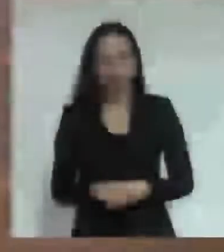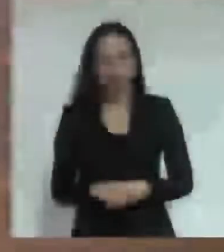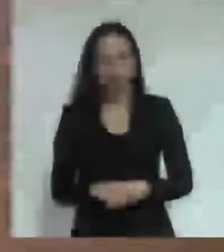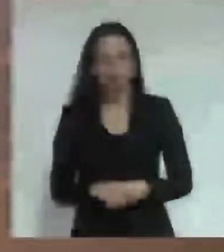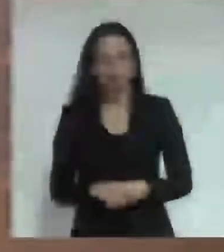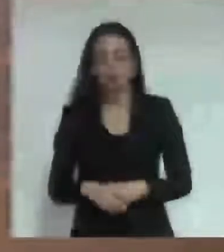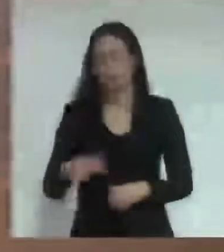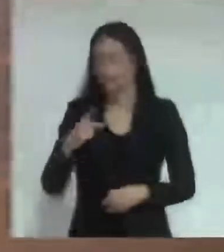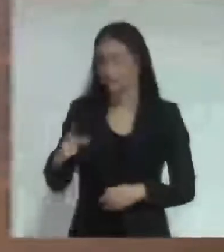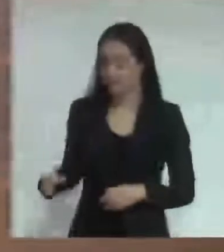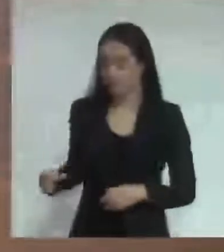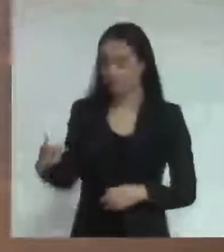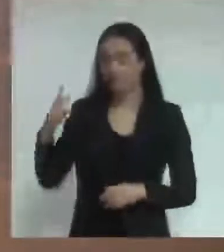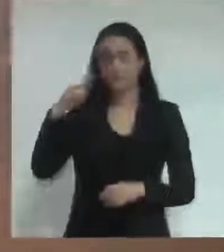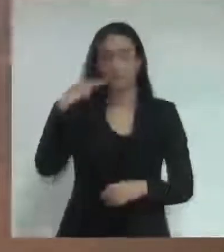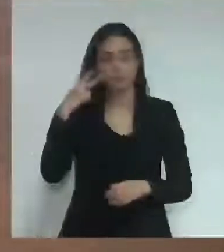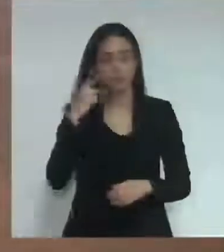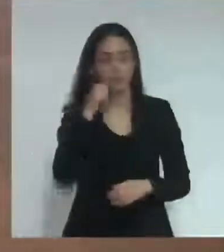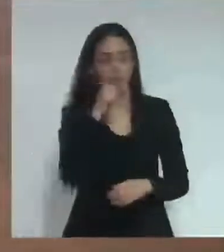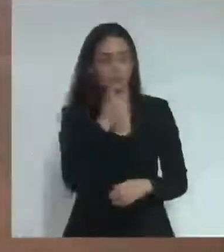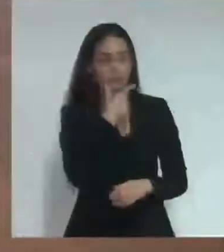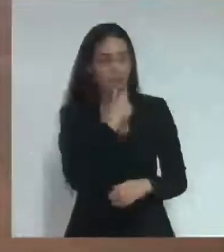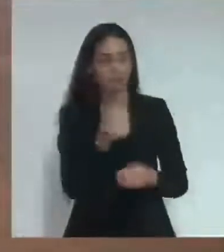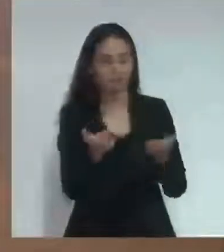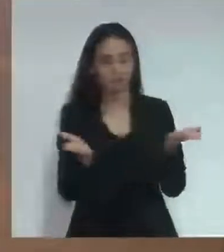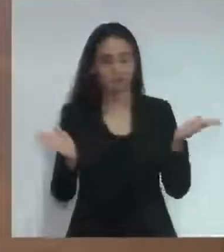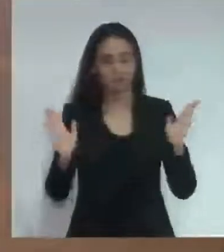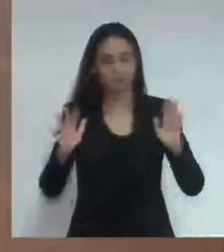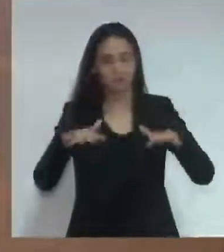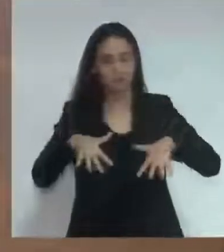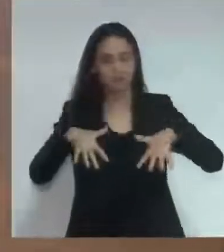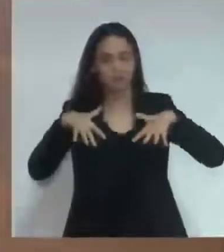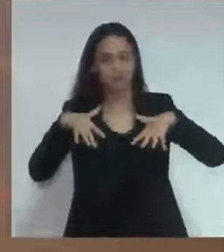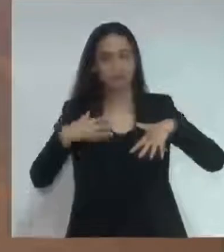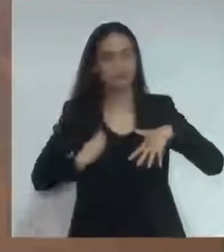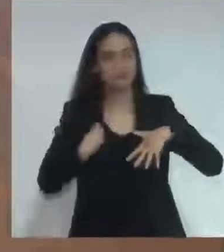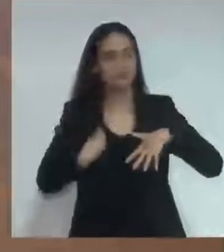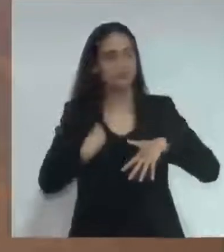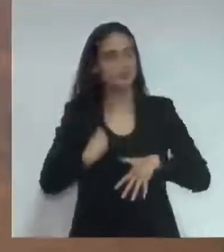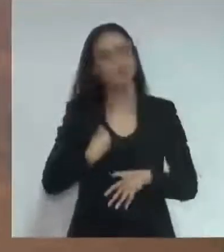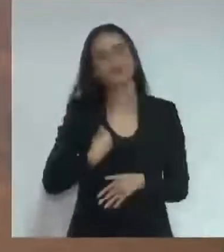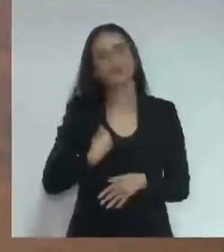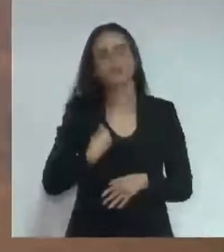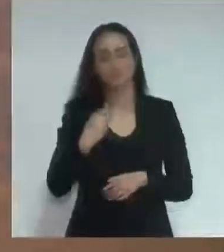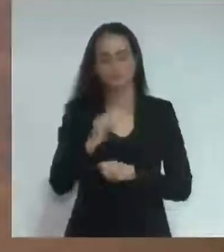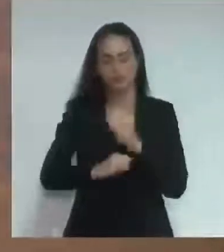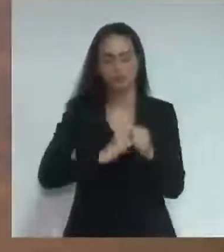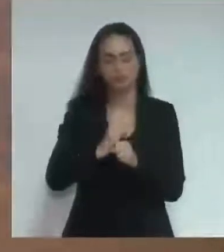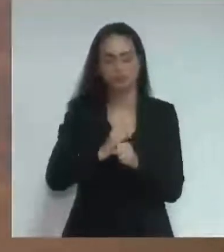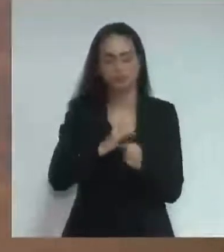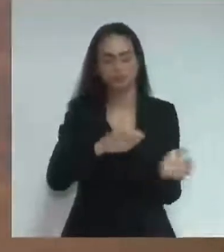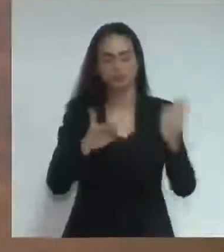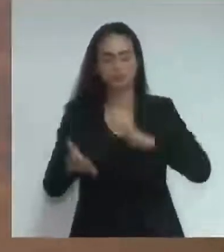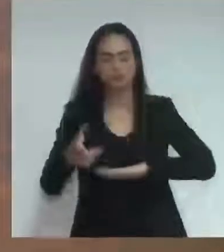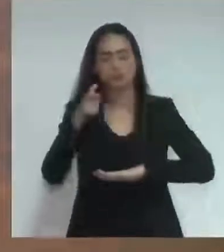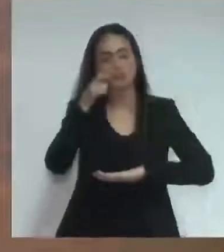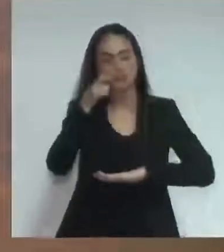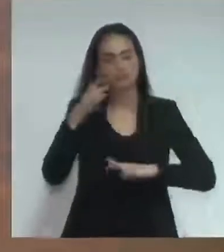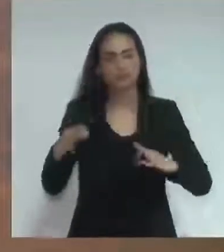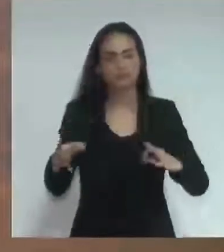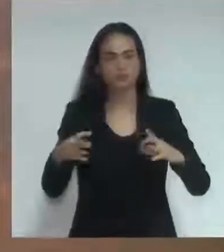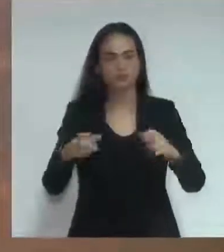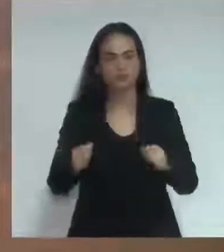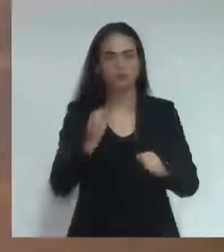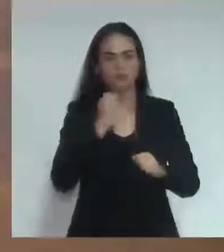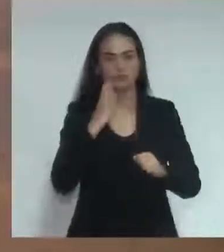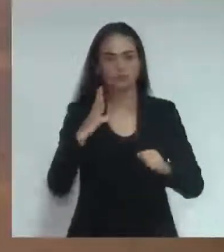Senhor presidente, senhoras vereadoras, senhores vereadores, público presente, amigos, internautas, a todos uma boa noite.